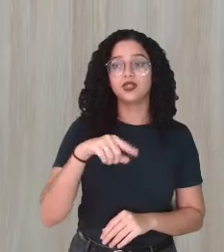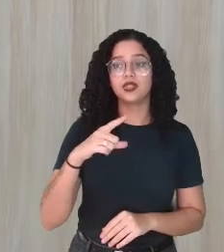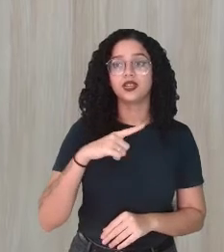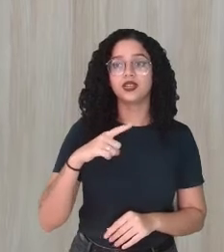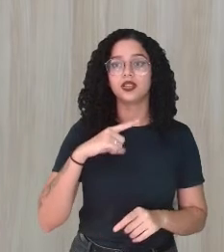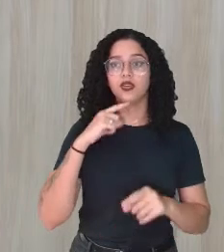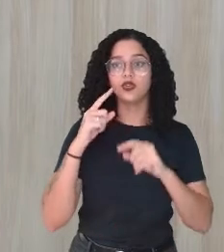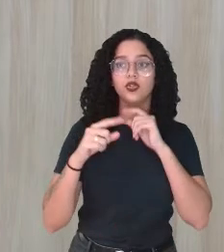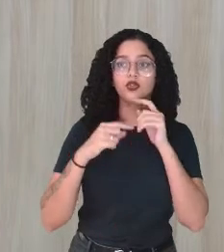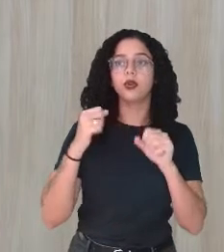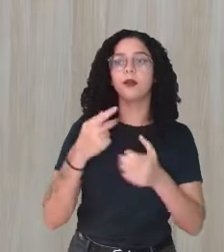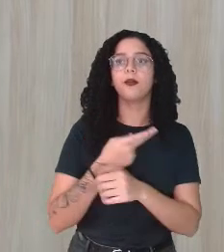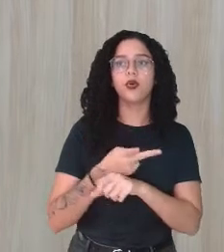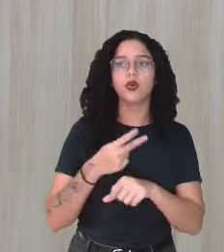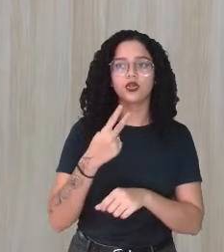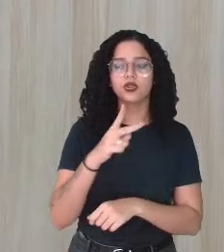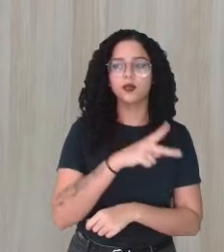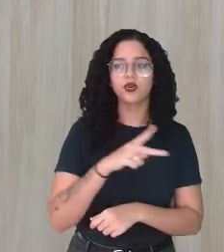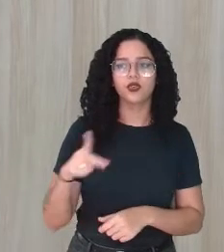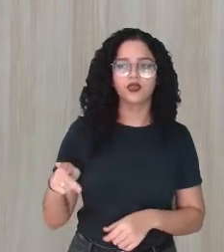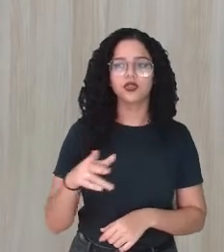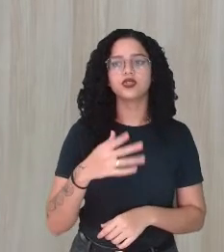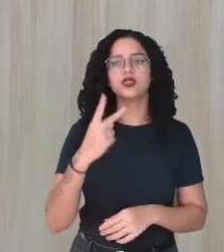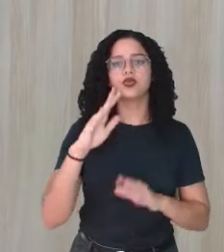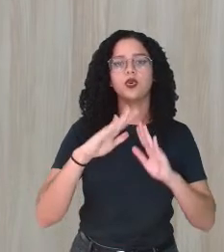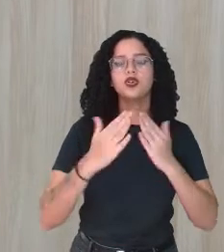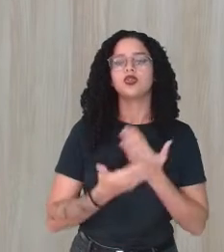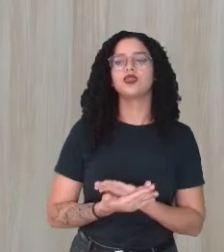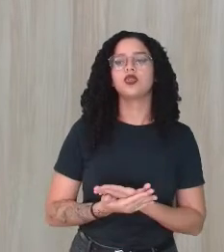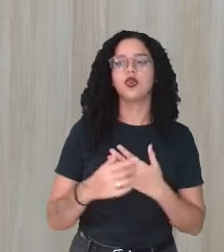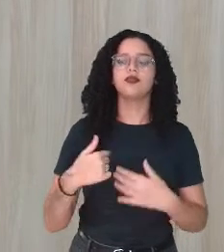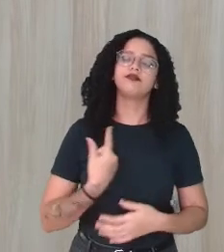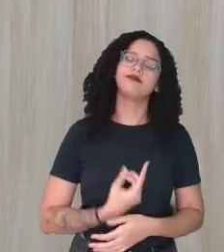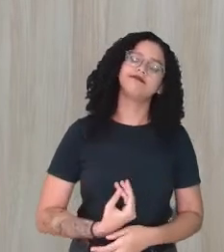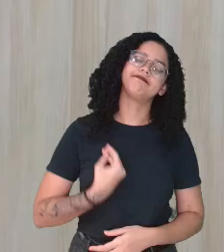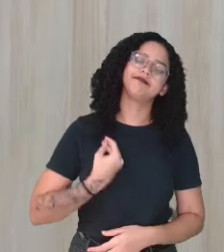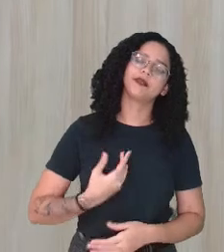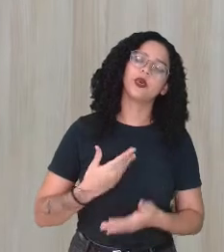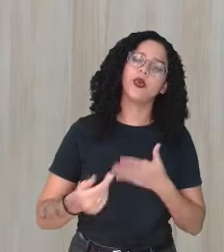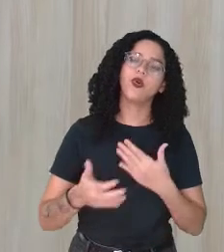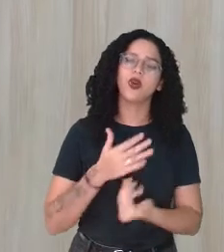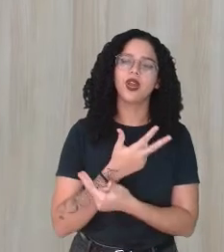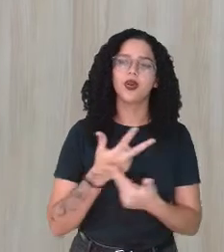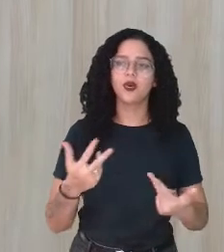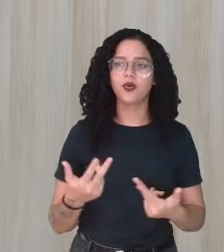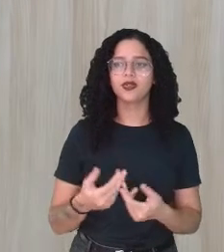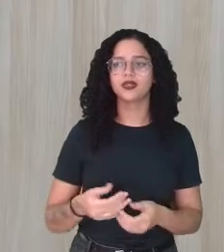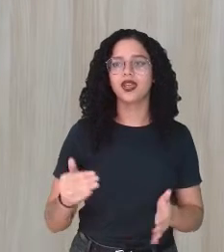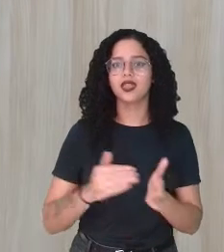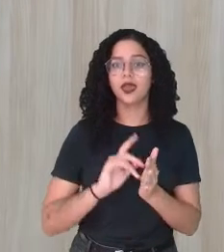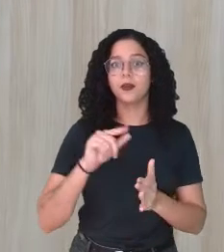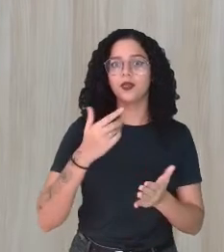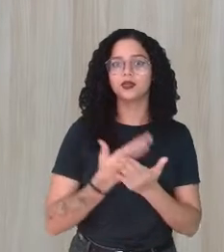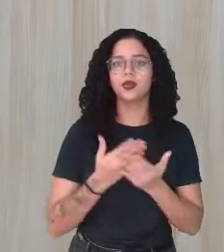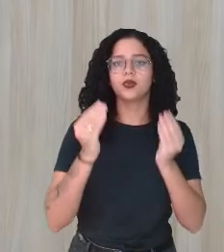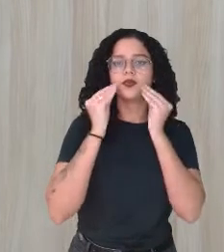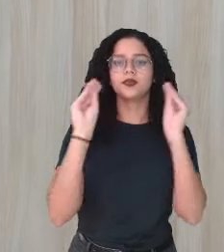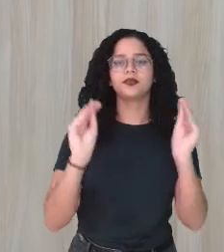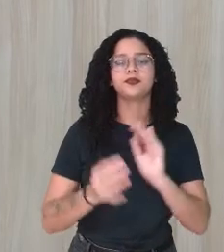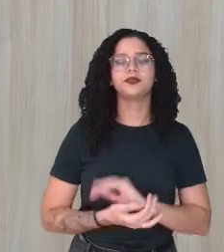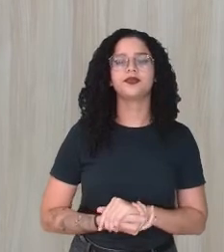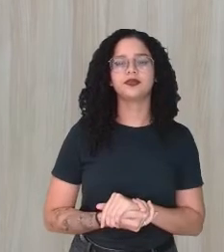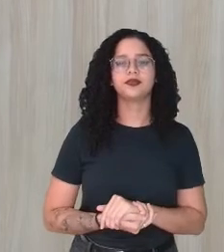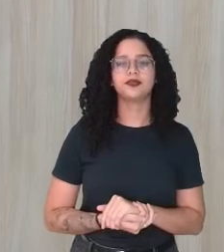alguma dúvida, procure seu professor na sua escola de origem, tá bom? Estamos aqui para qualquer coisa, tá, gente? Até a próxima aula. Beijão.